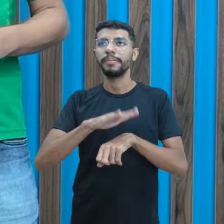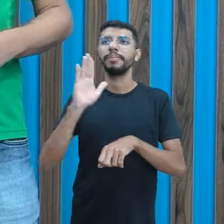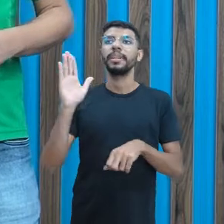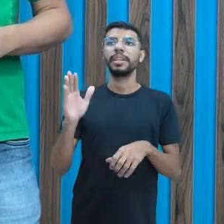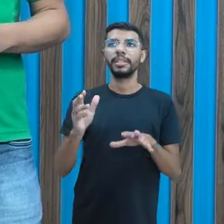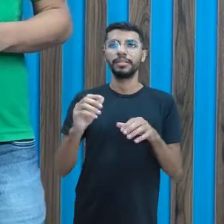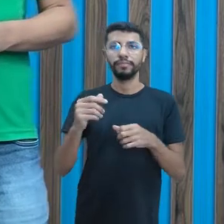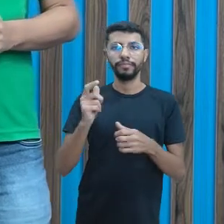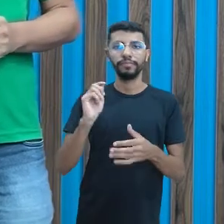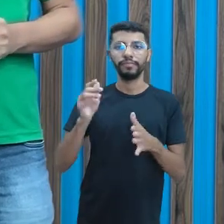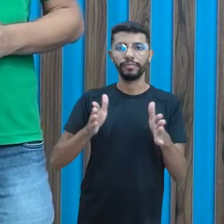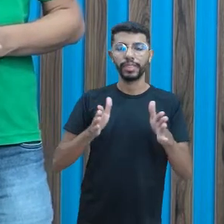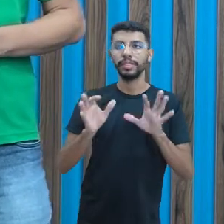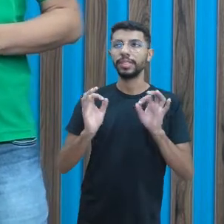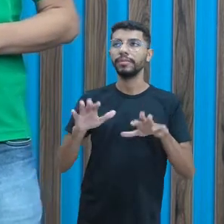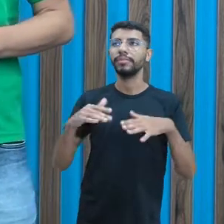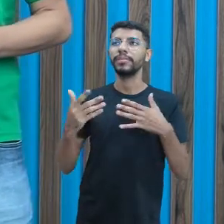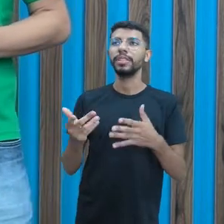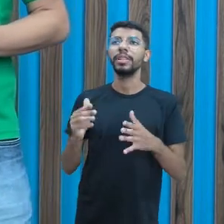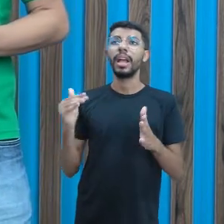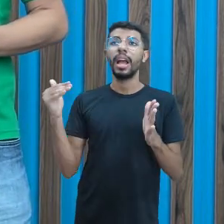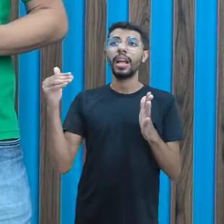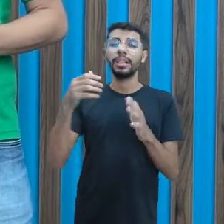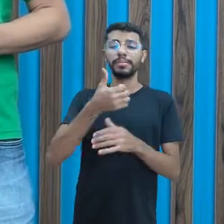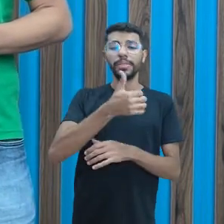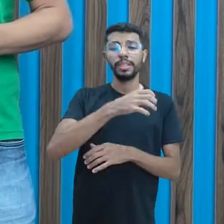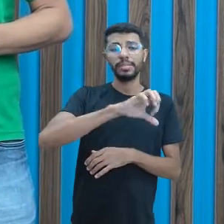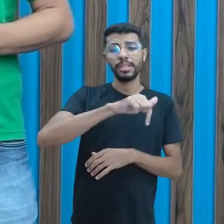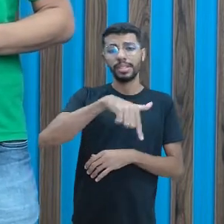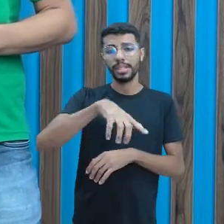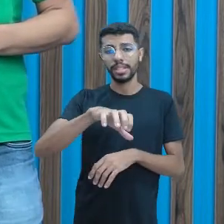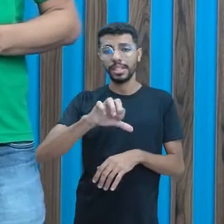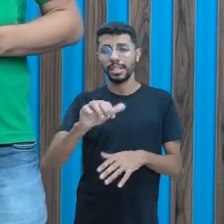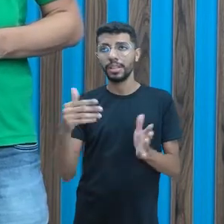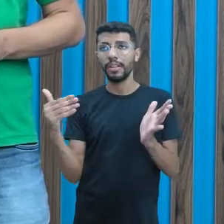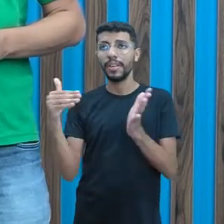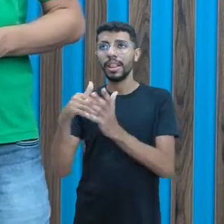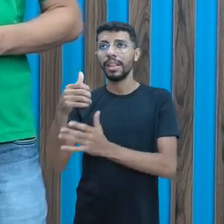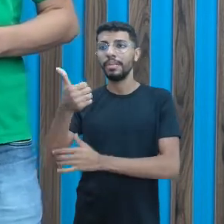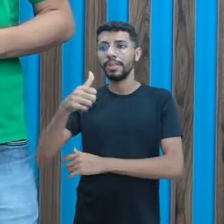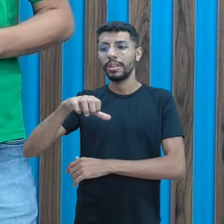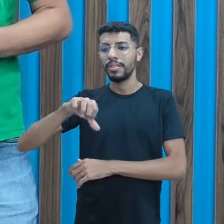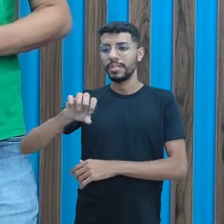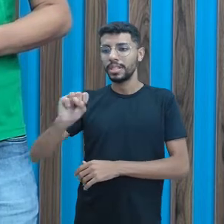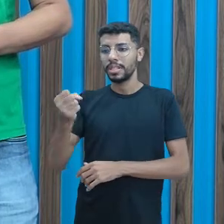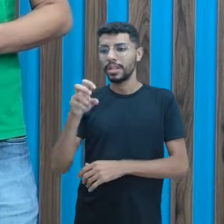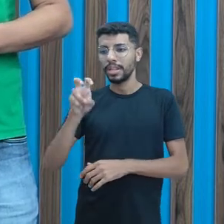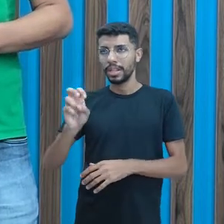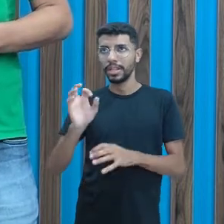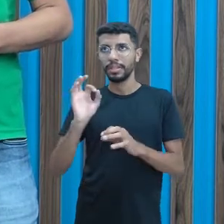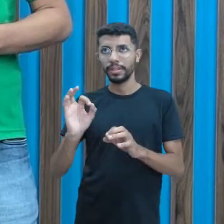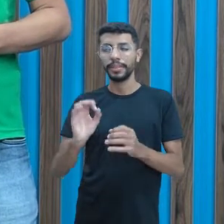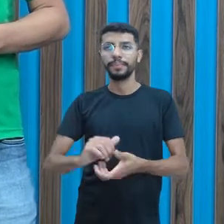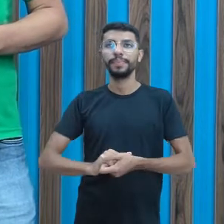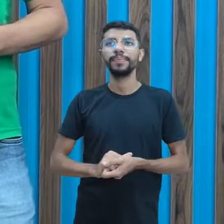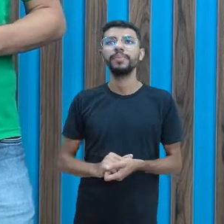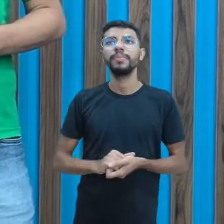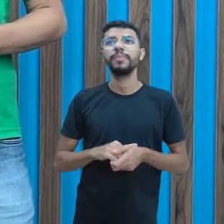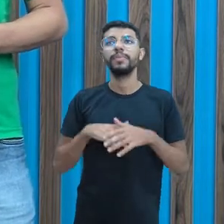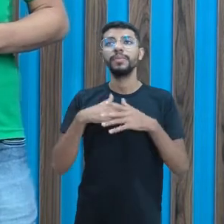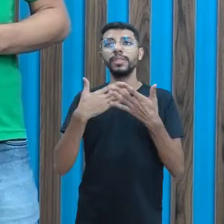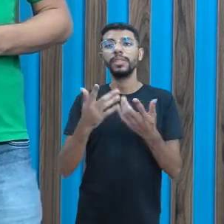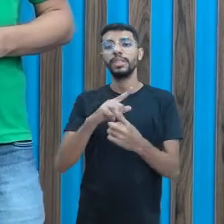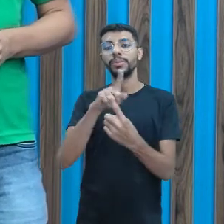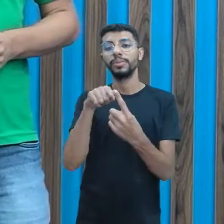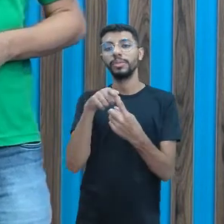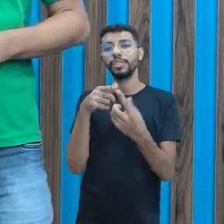o mandato dele, que vai durar até 1985, né? Levando pelo menos a ditadura até lá, tá certo? Então, o nosso objetivo